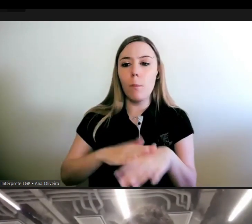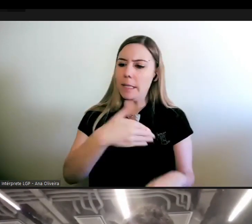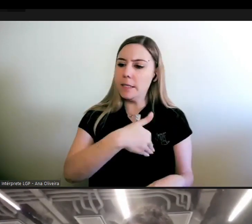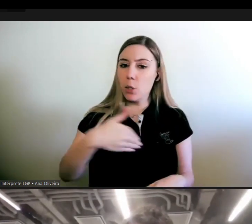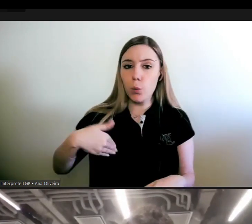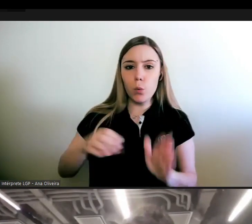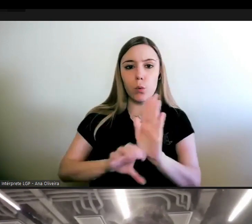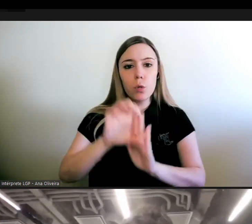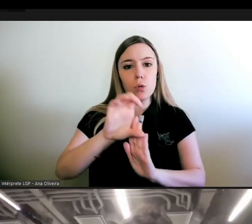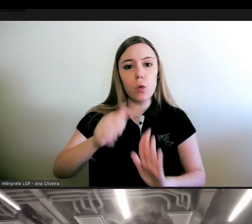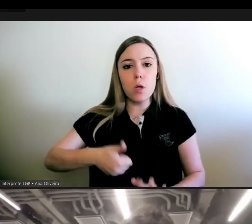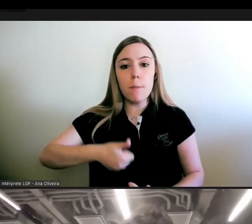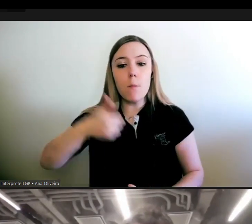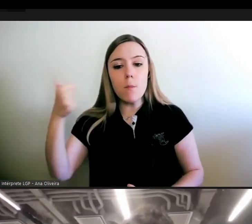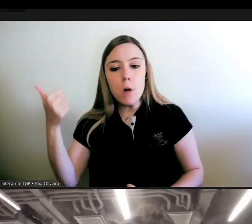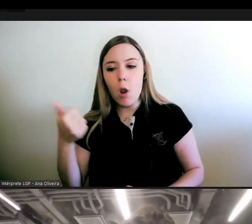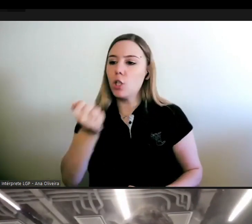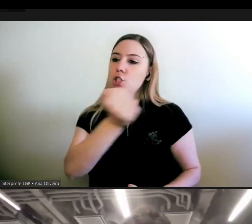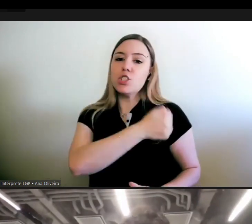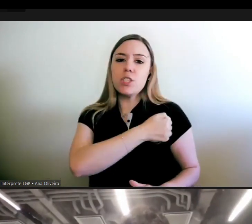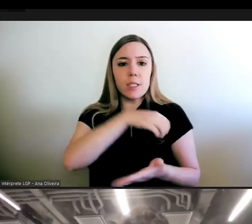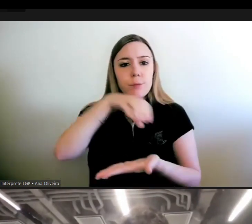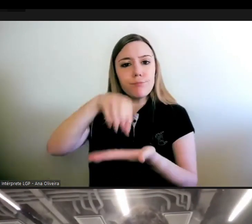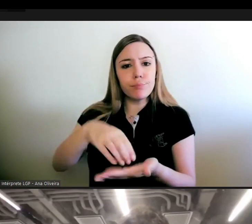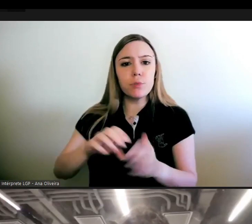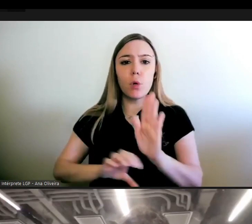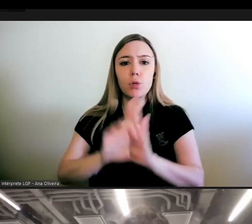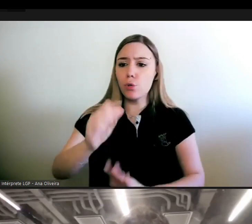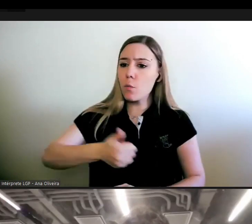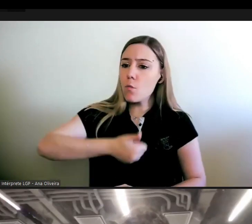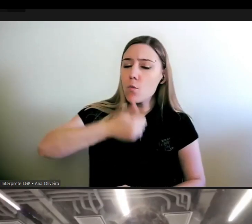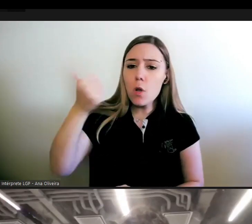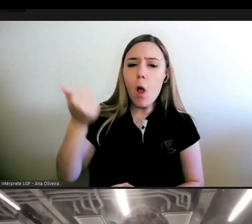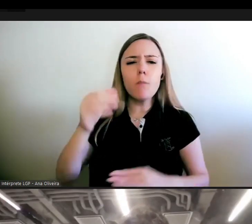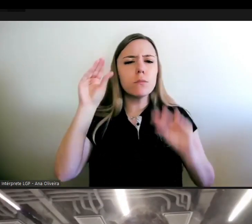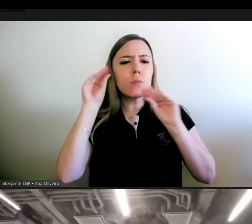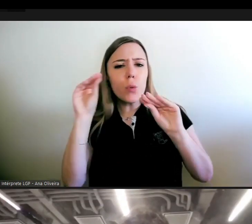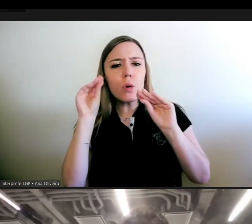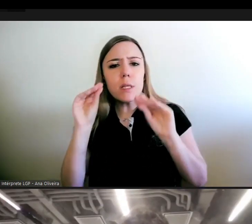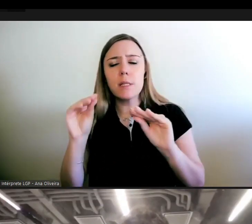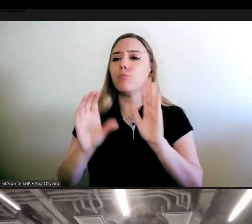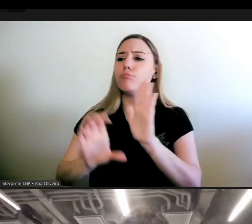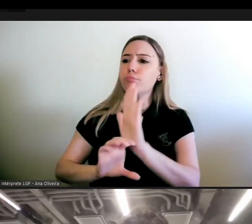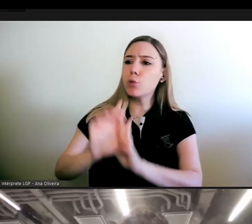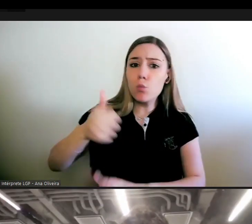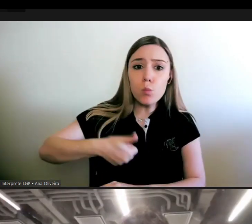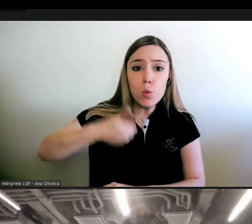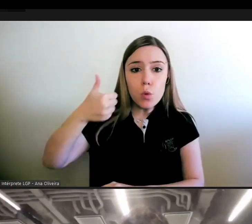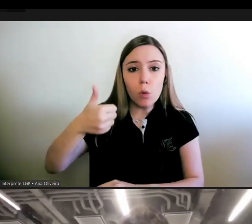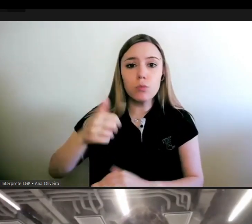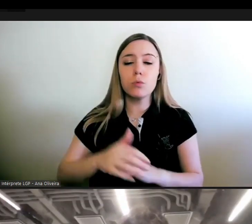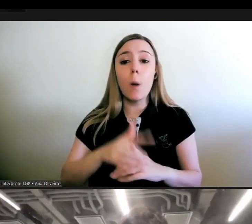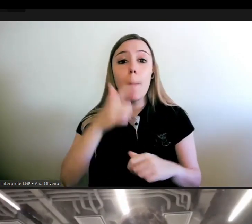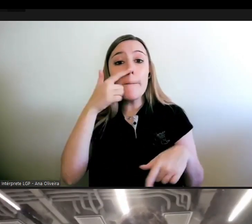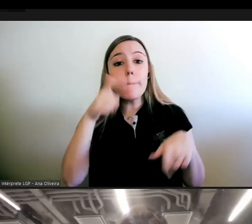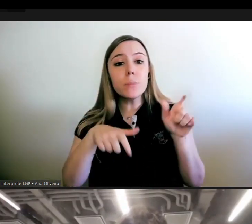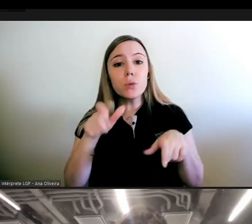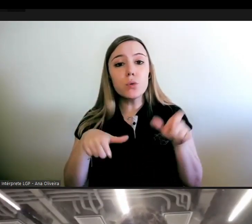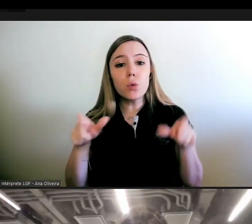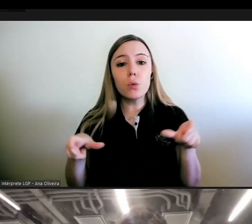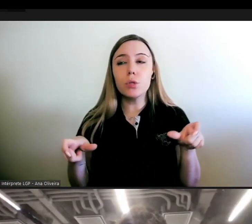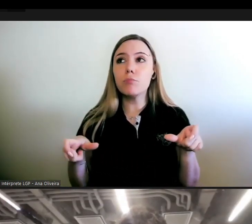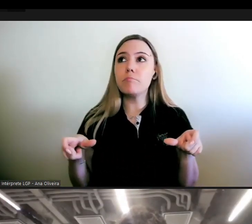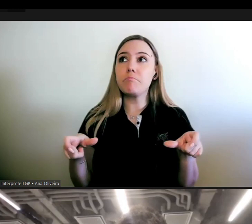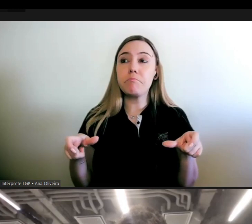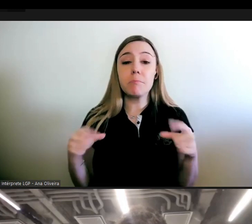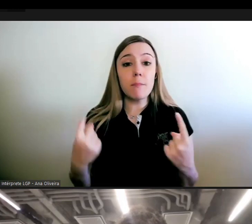saúde, melhores condições de habitação, melhores condições de educação, havia mais pessoas, havia